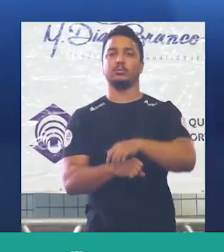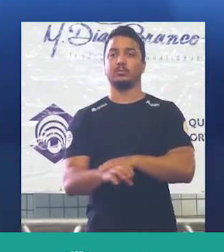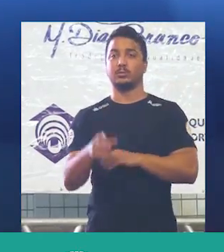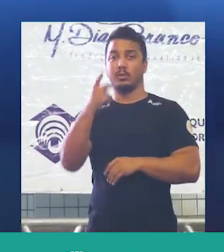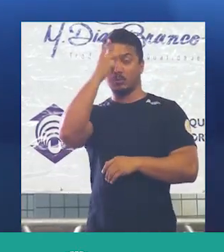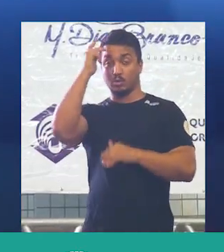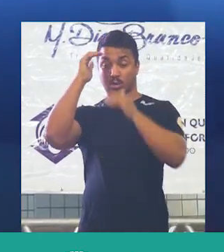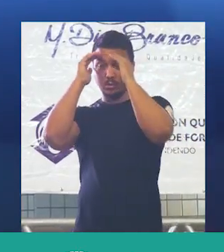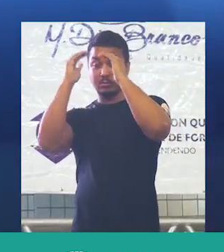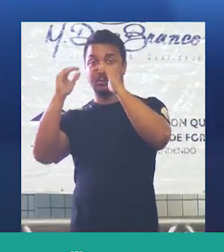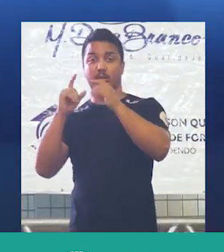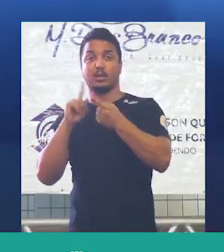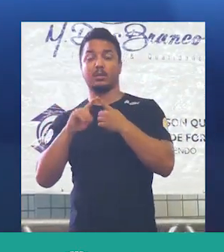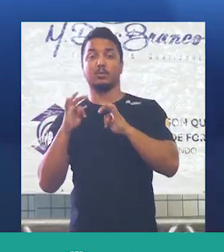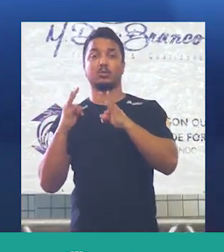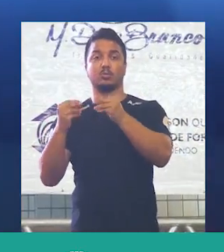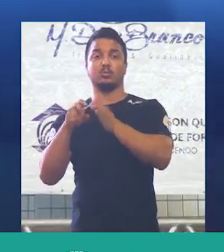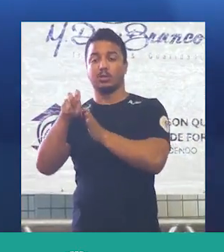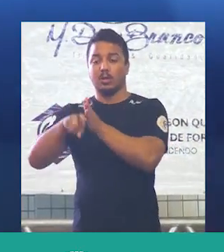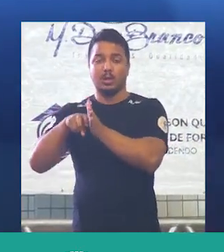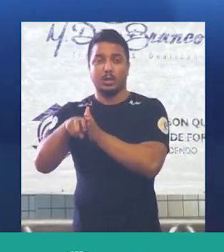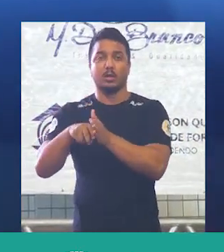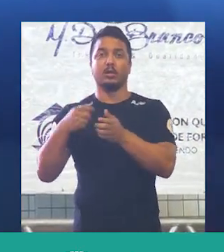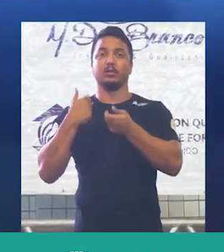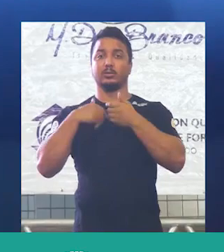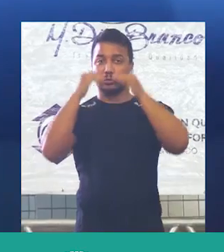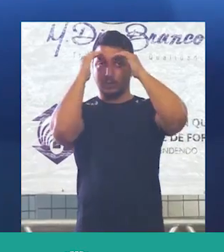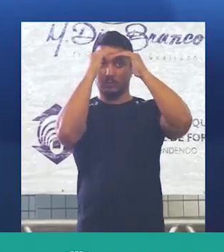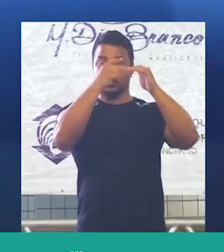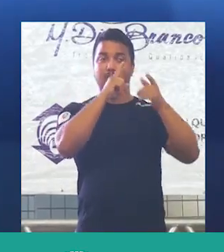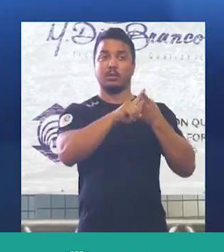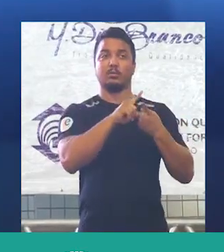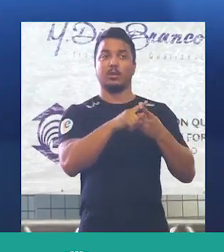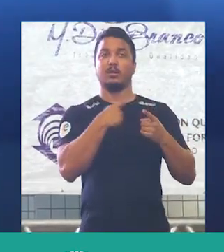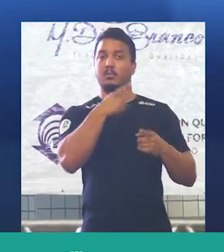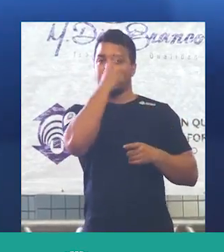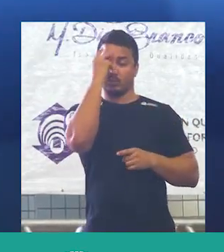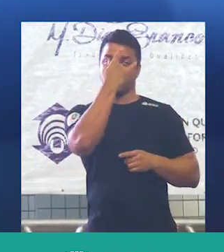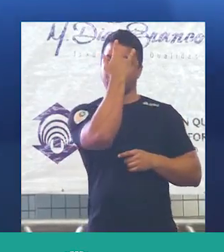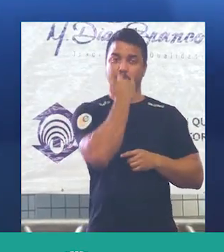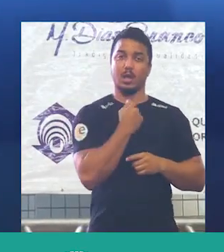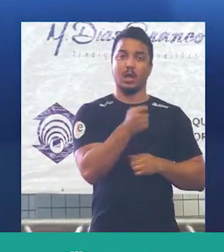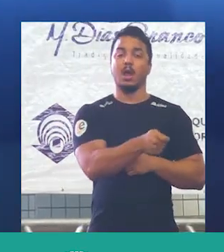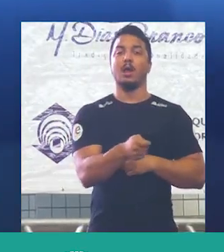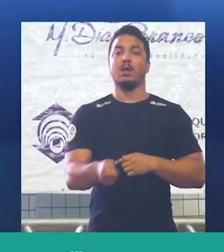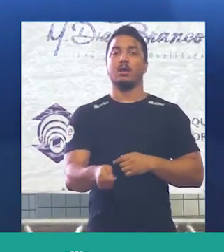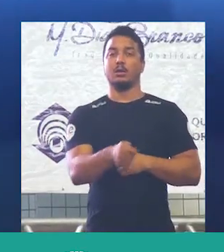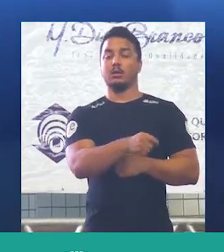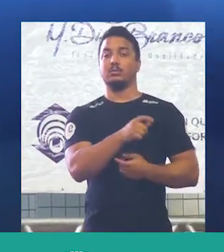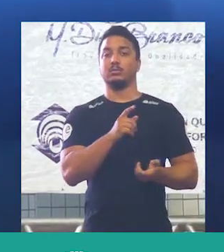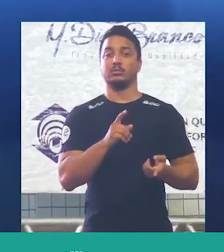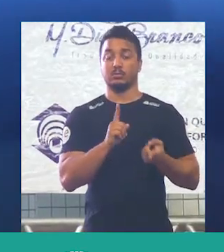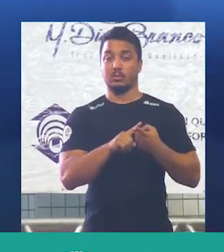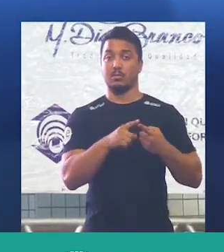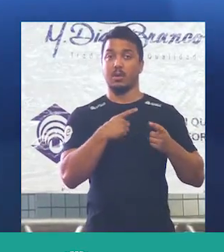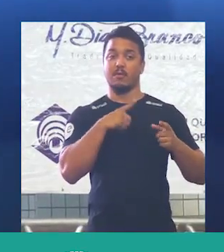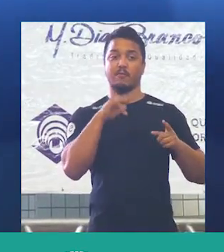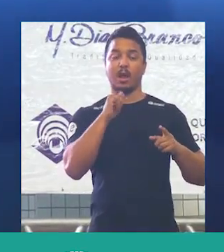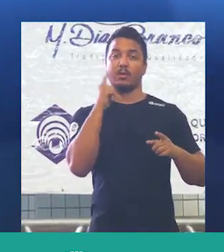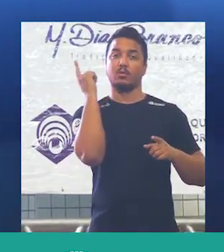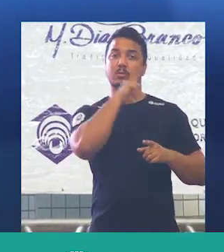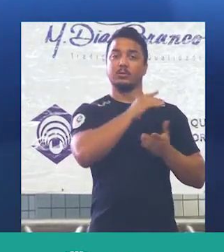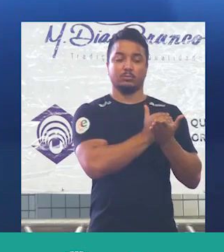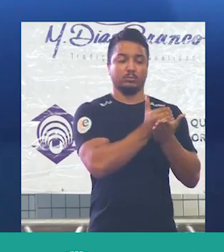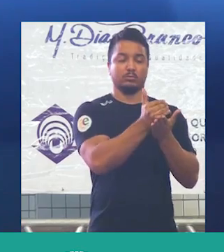pessoas respeitarem os nossos cadeirantes, no dia que as pessoas respeitarem nossos cegos, aí o